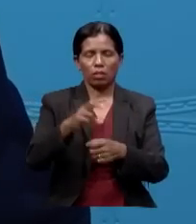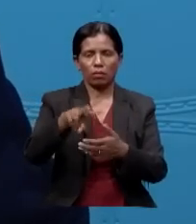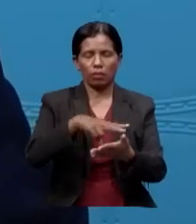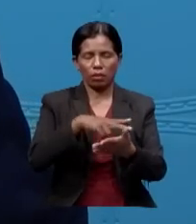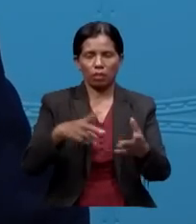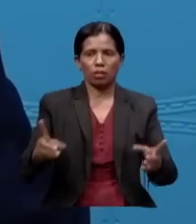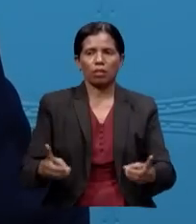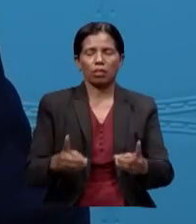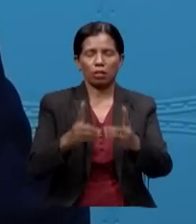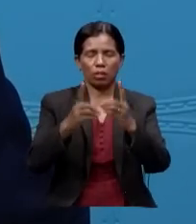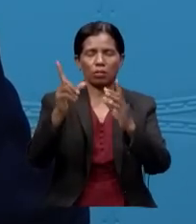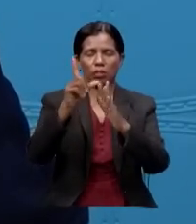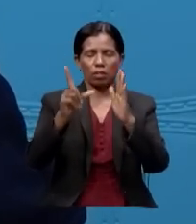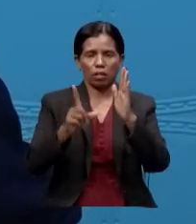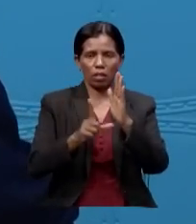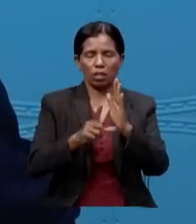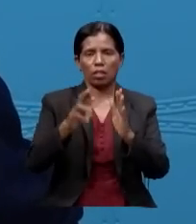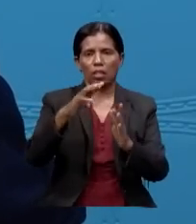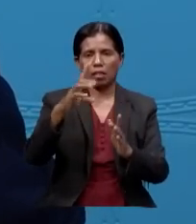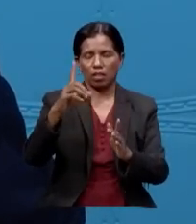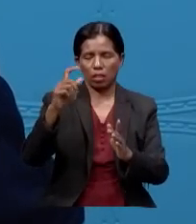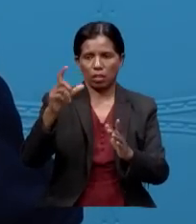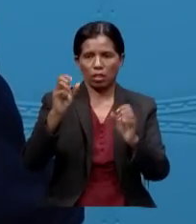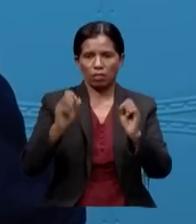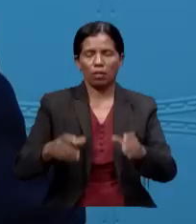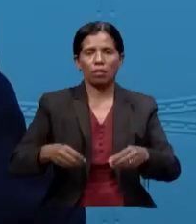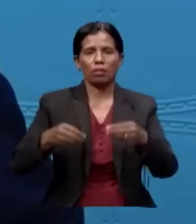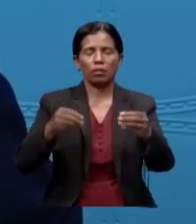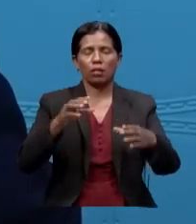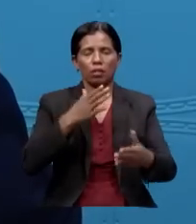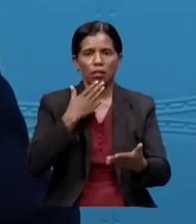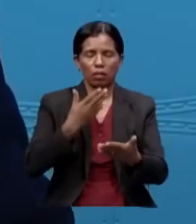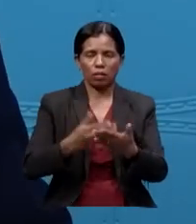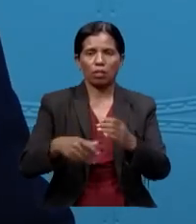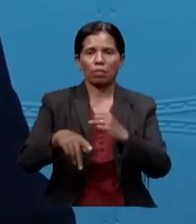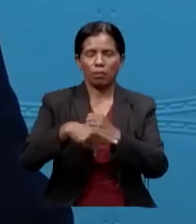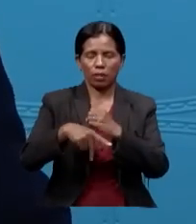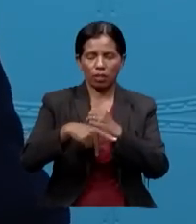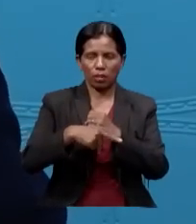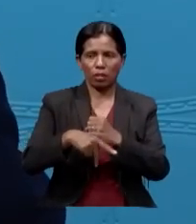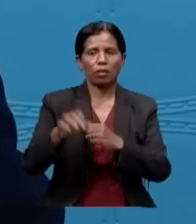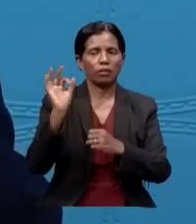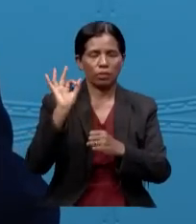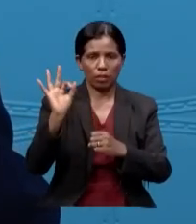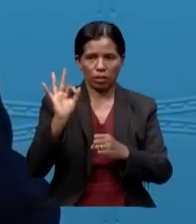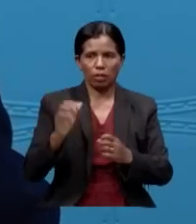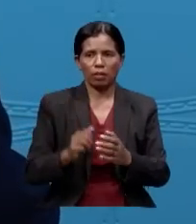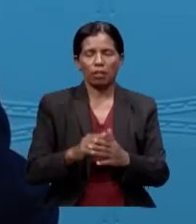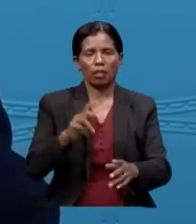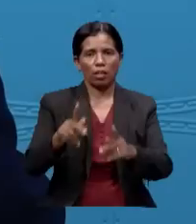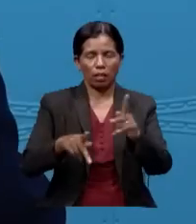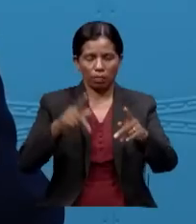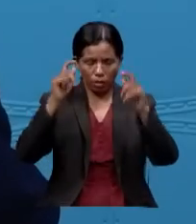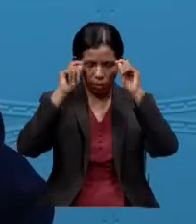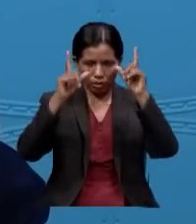da sua Constituição da República, a tuvele for benefício um partido Fretlin. Povo Timor-Leste